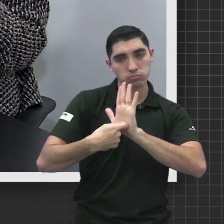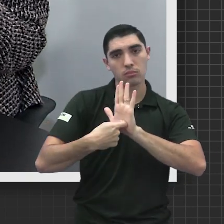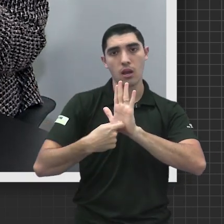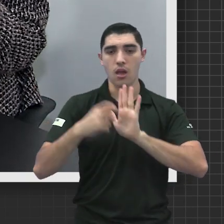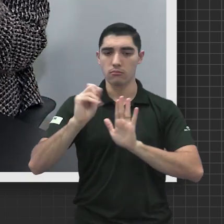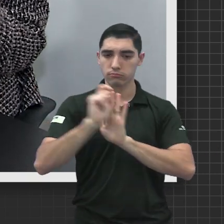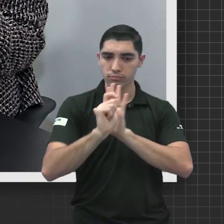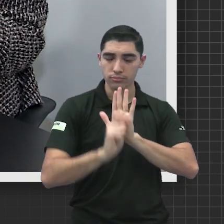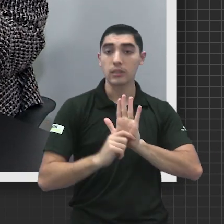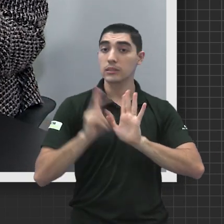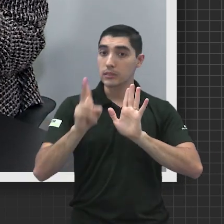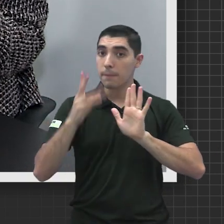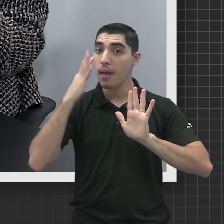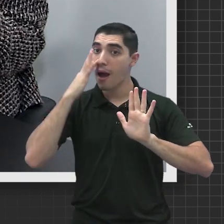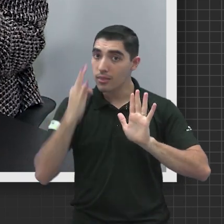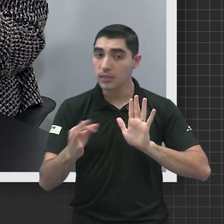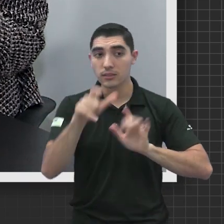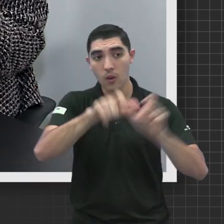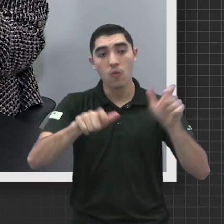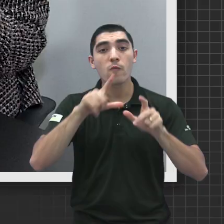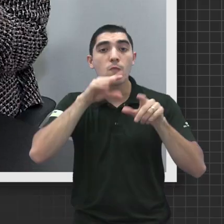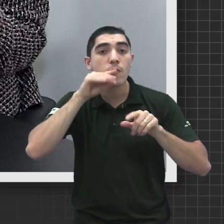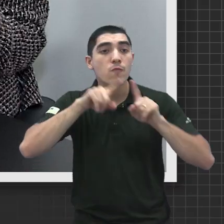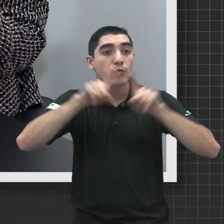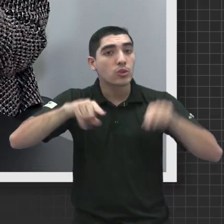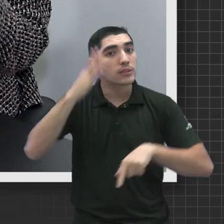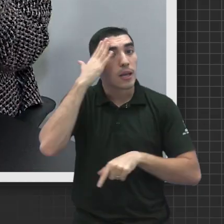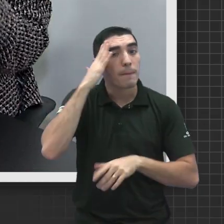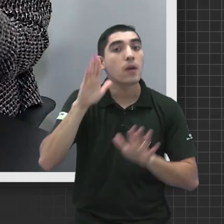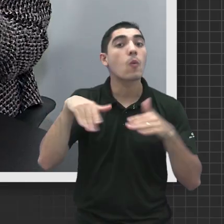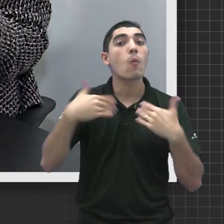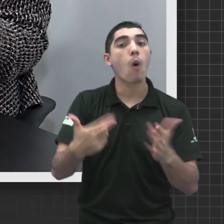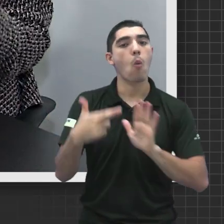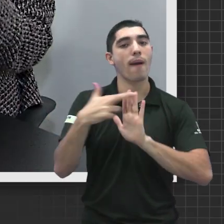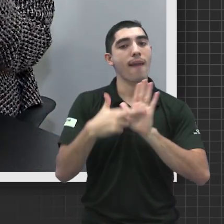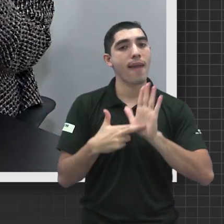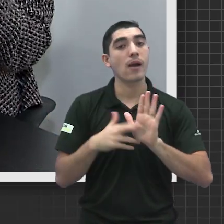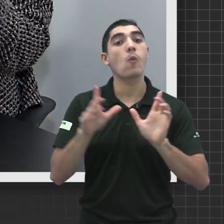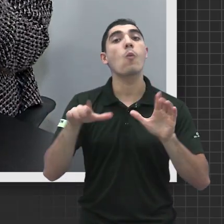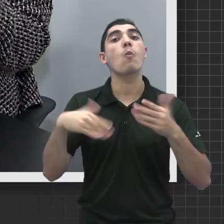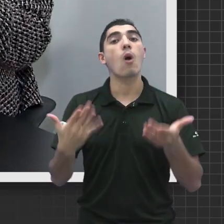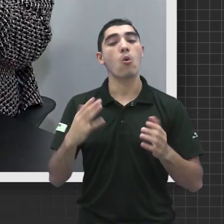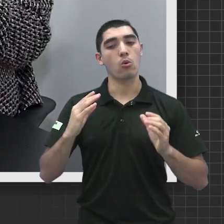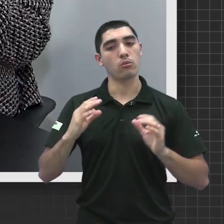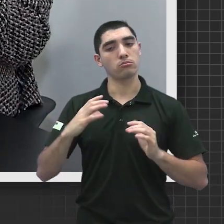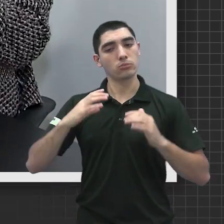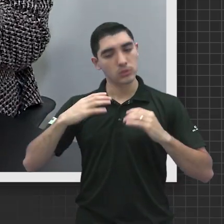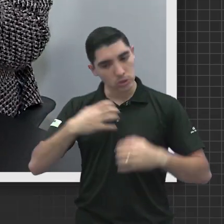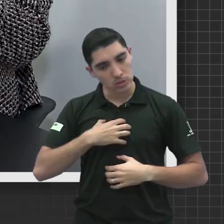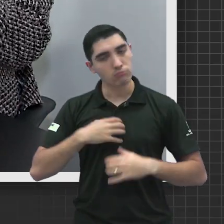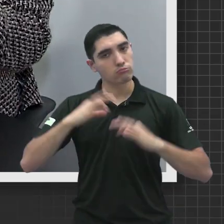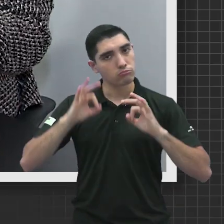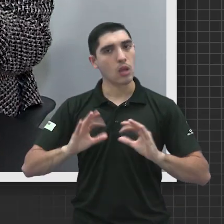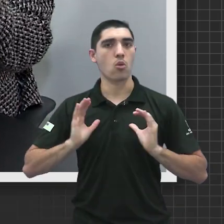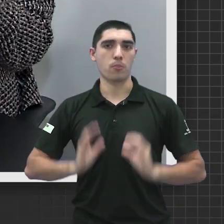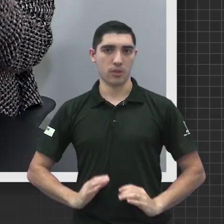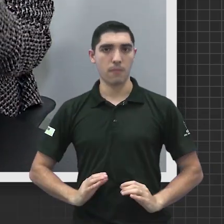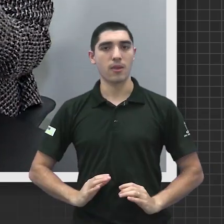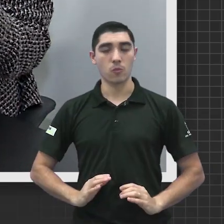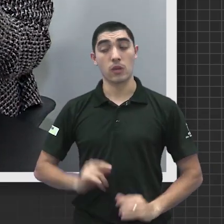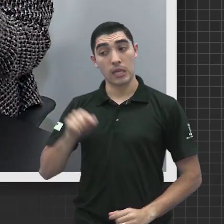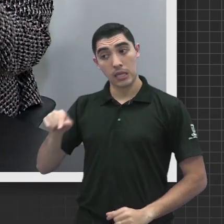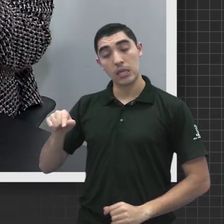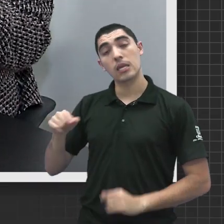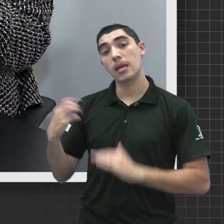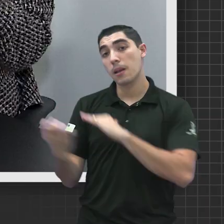para que os funcionários fiquem atentos principalmente quais são os padrões e quais são as normas que a empresa